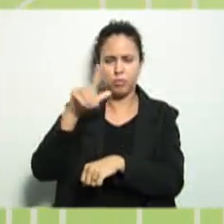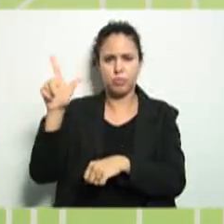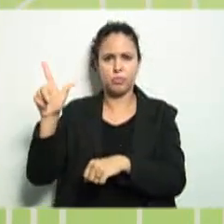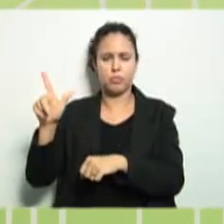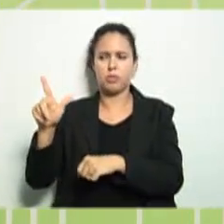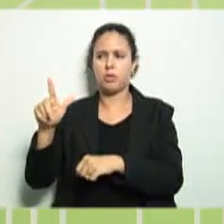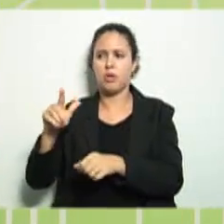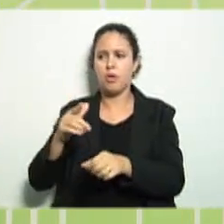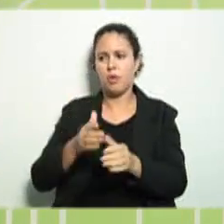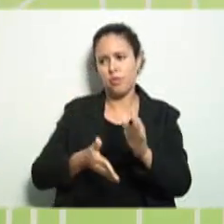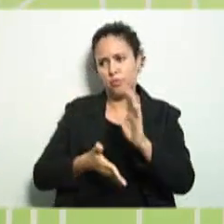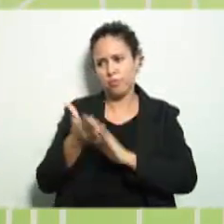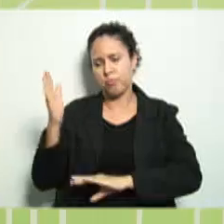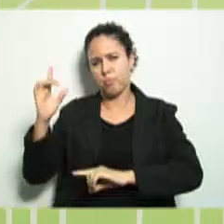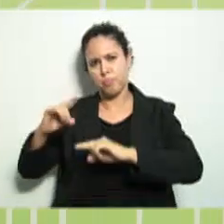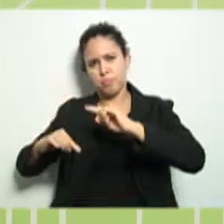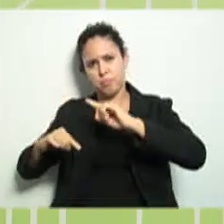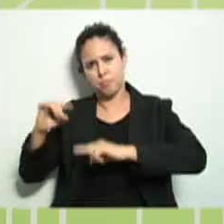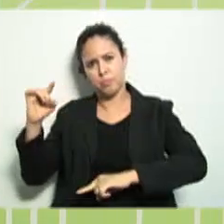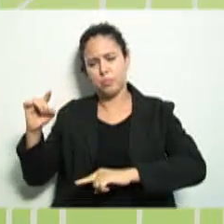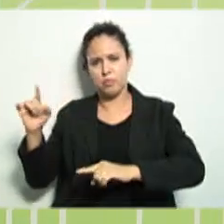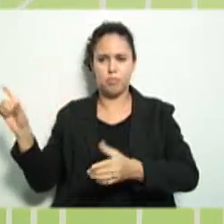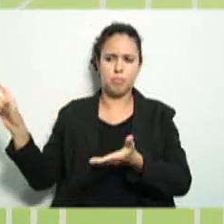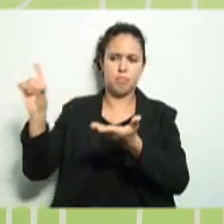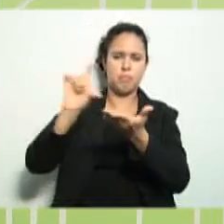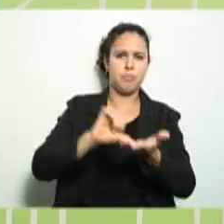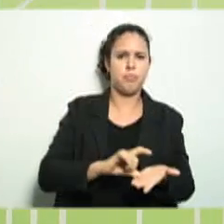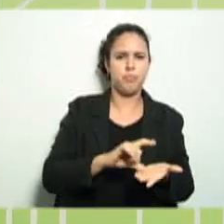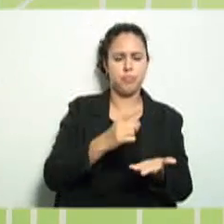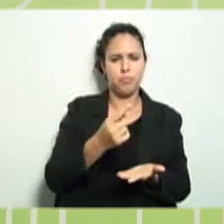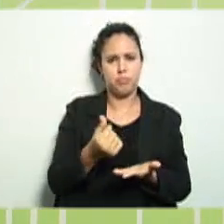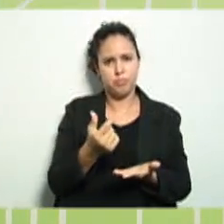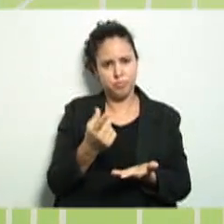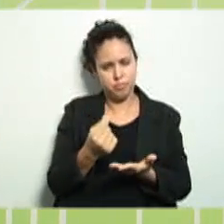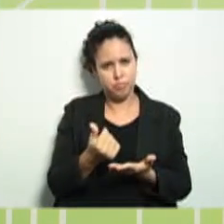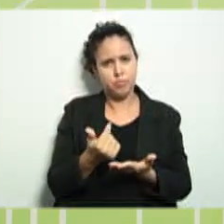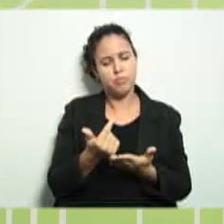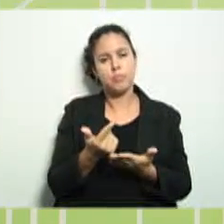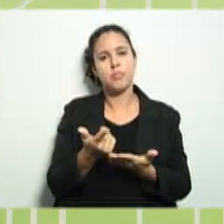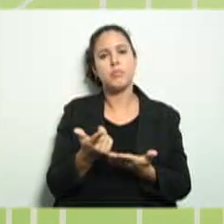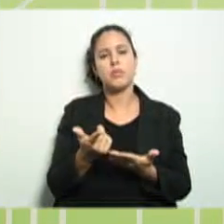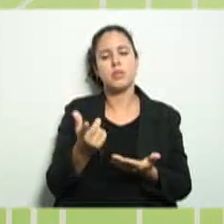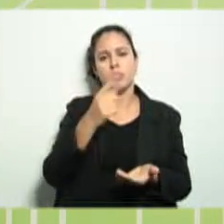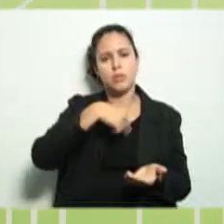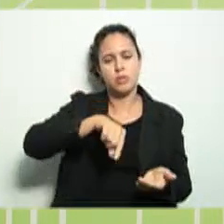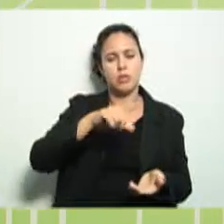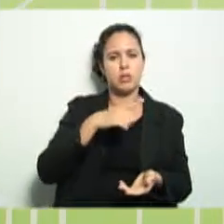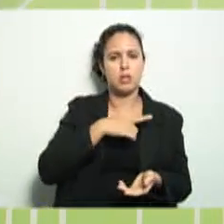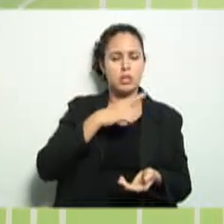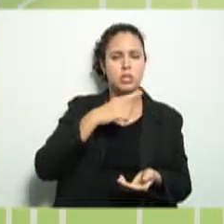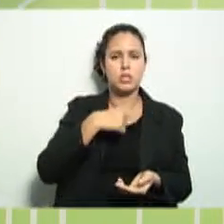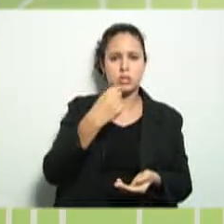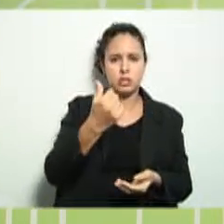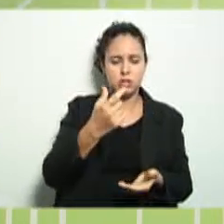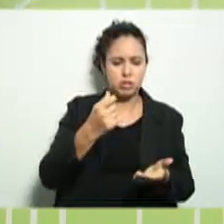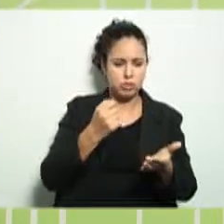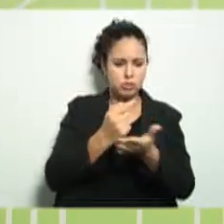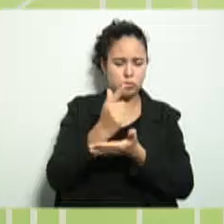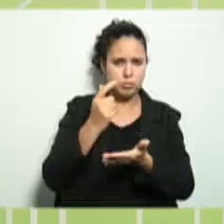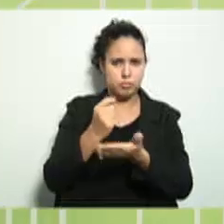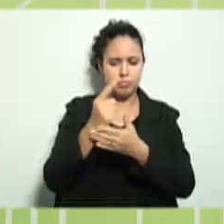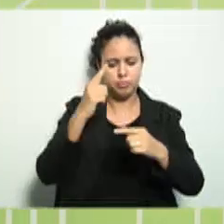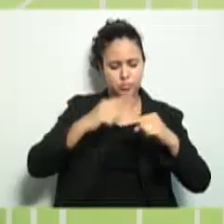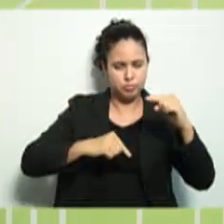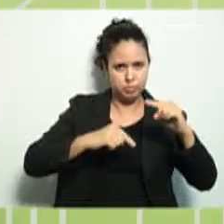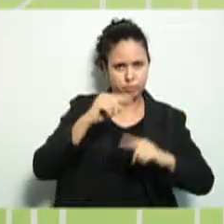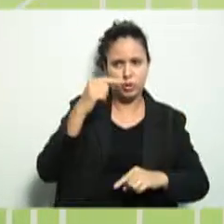e vem grana. Vem divisas para quê? Para nós termos dinheiro, condições de comprar produtos que nós